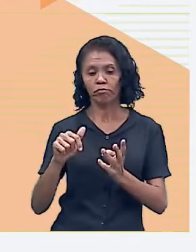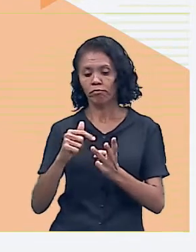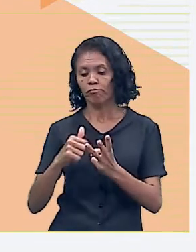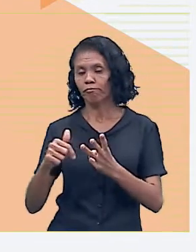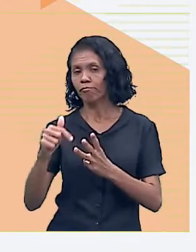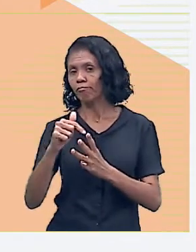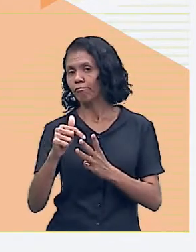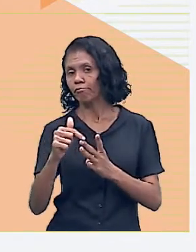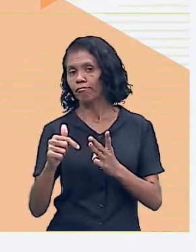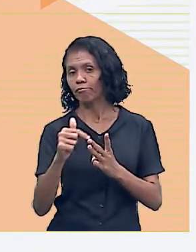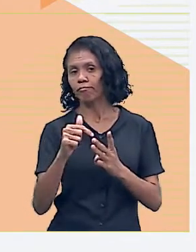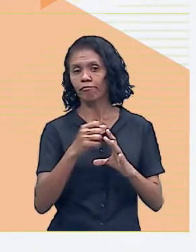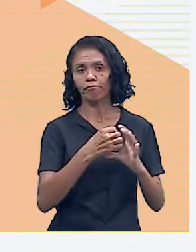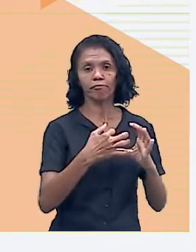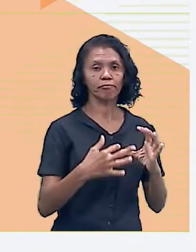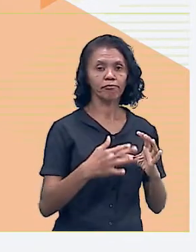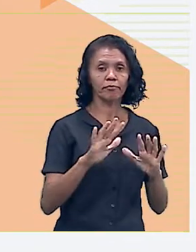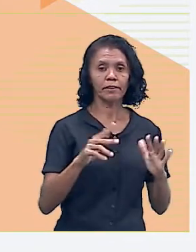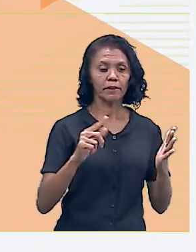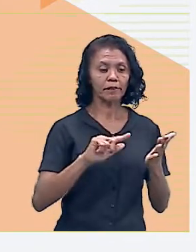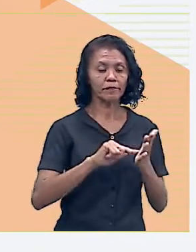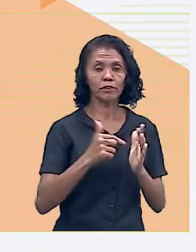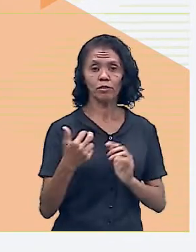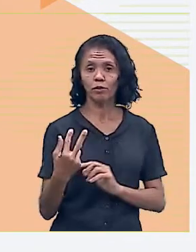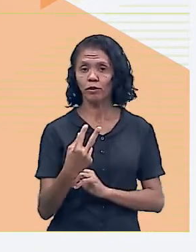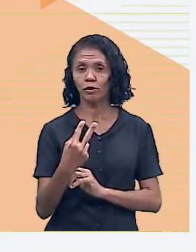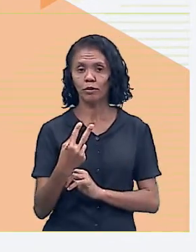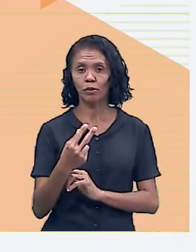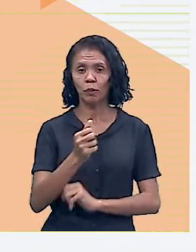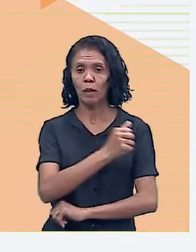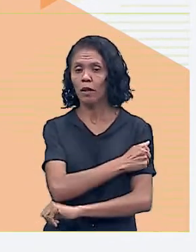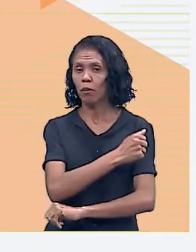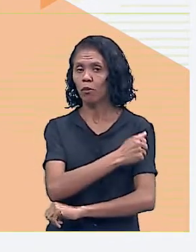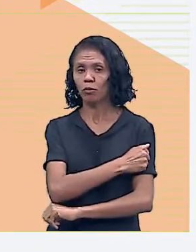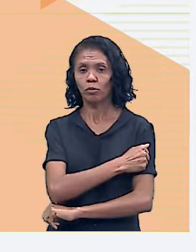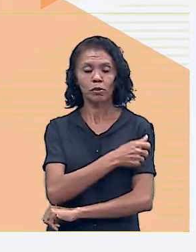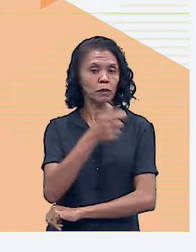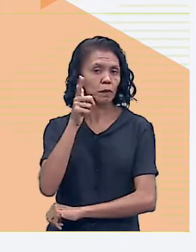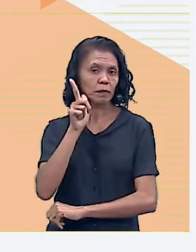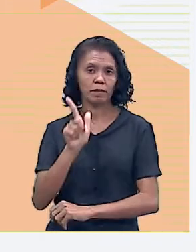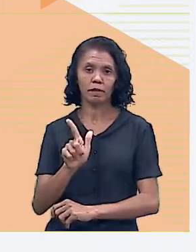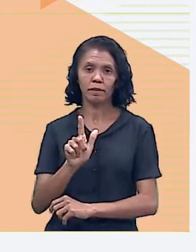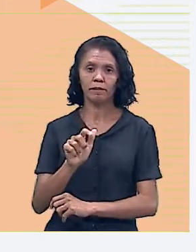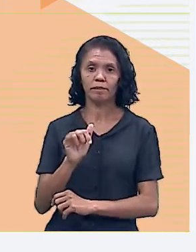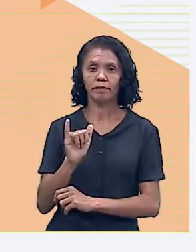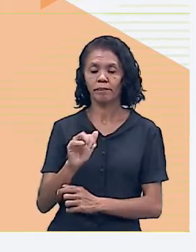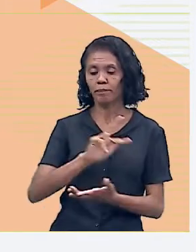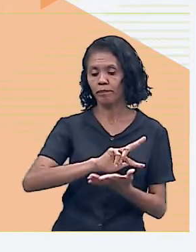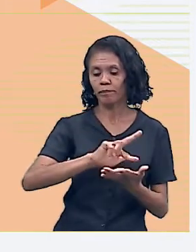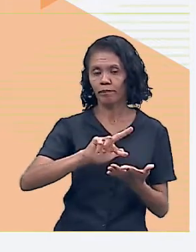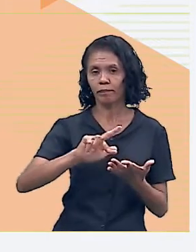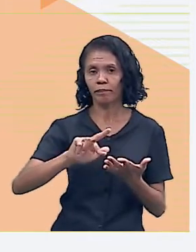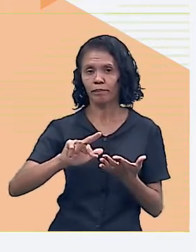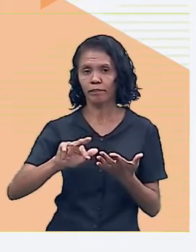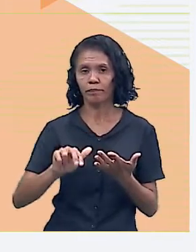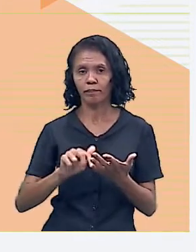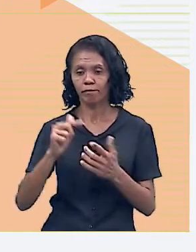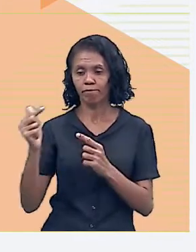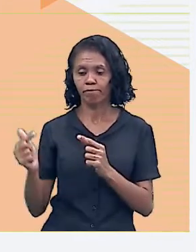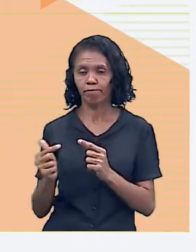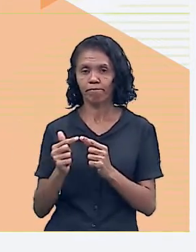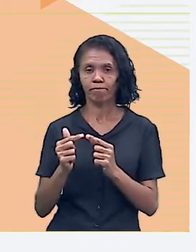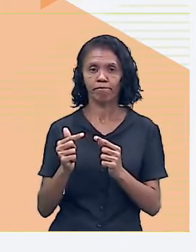passa do nível 2 você vai ficar com 80 pontos pelo repertório processou-se meu repertório for pertinente